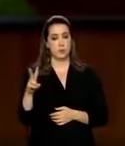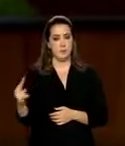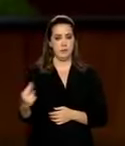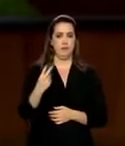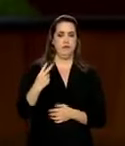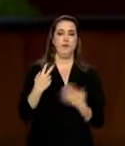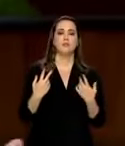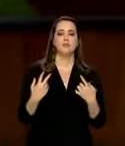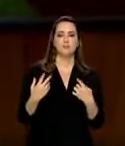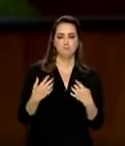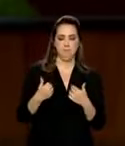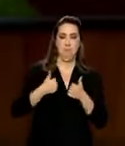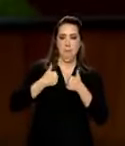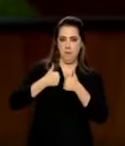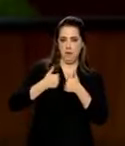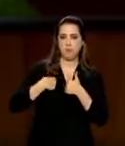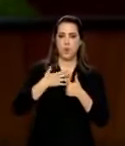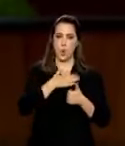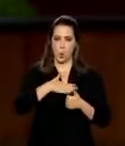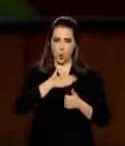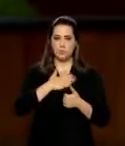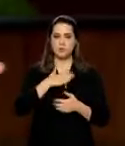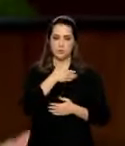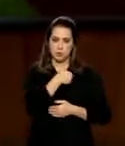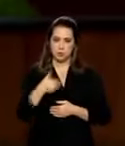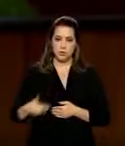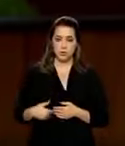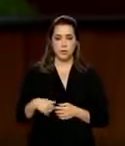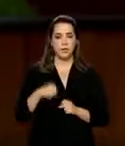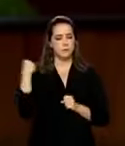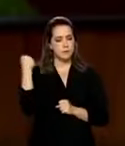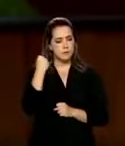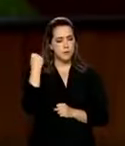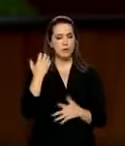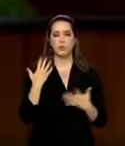com uma pessoa de bem, estão vibrando com a possibilidade de aprovar